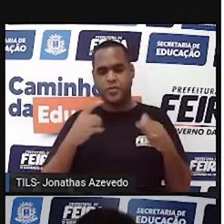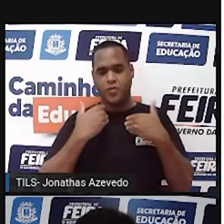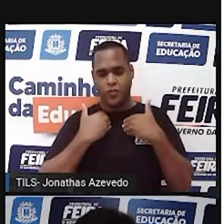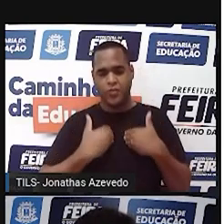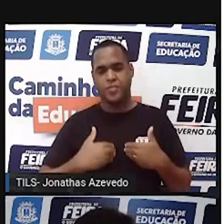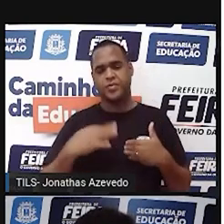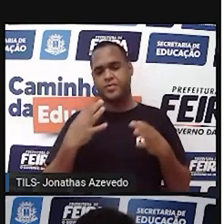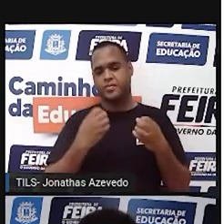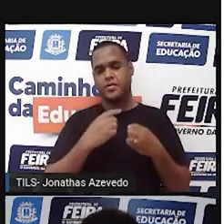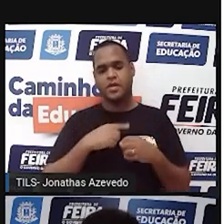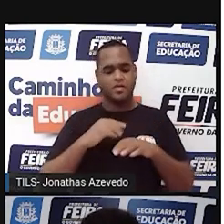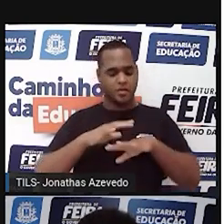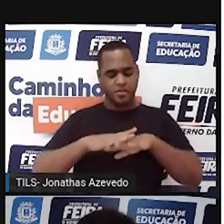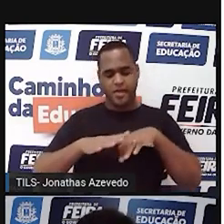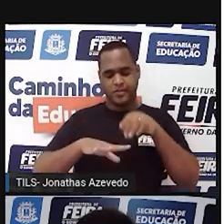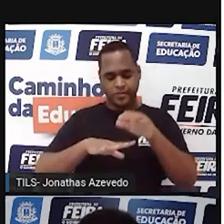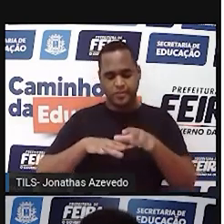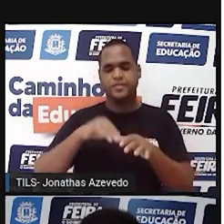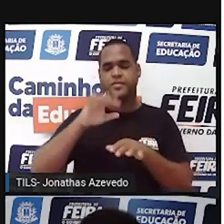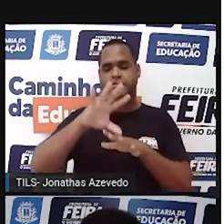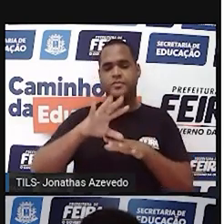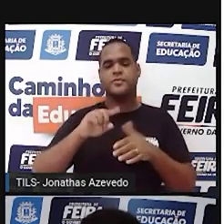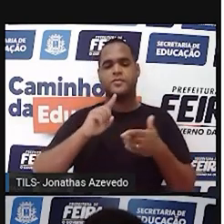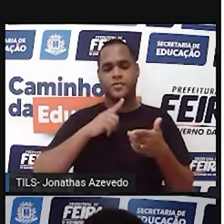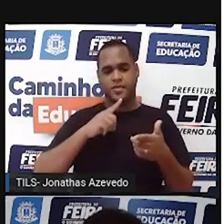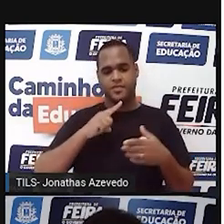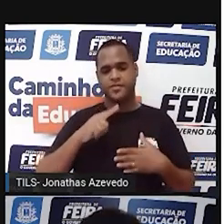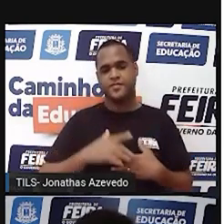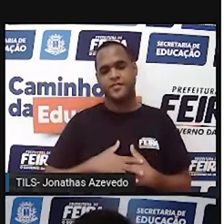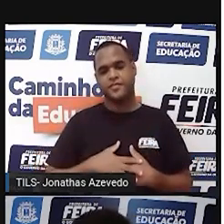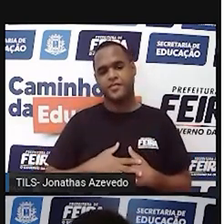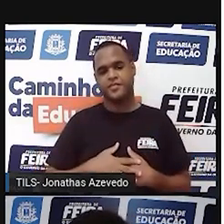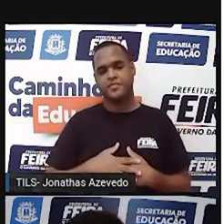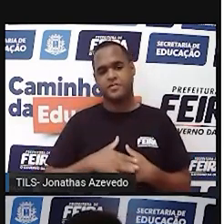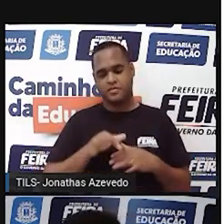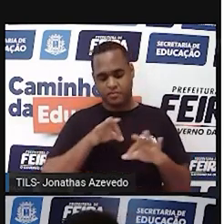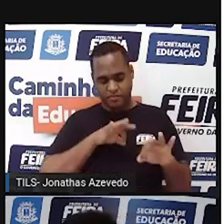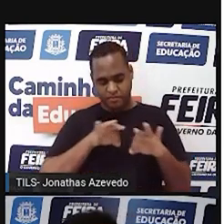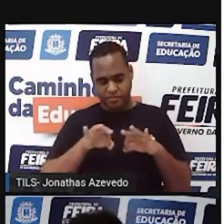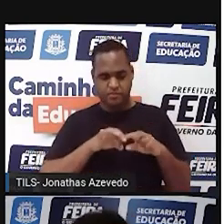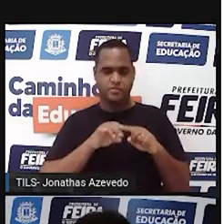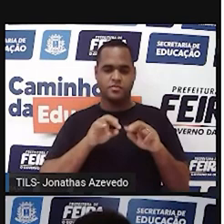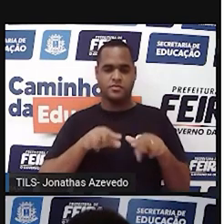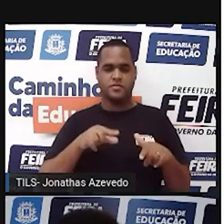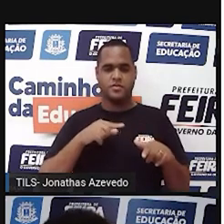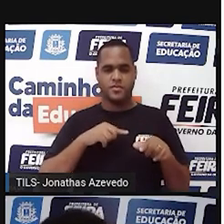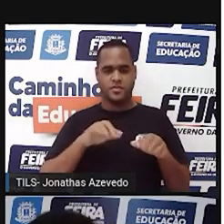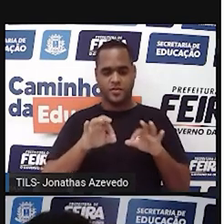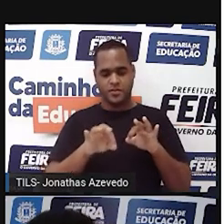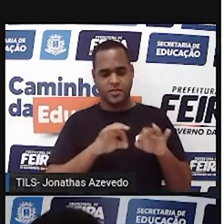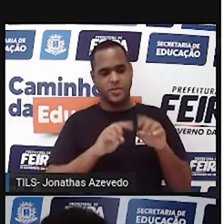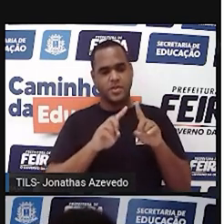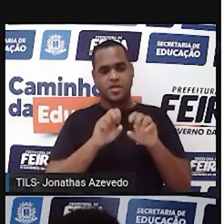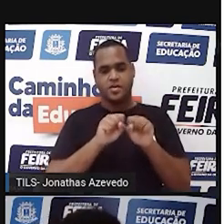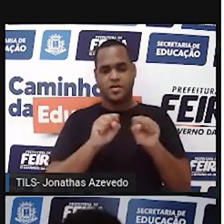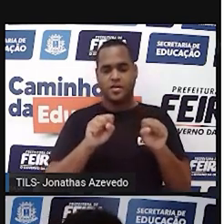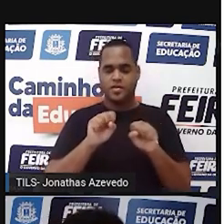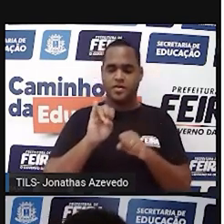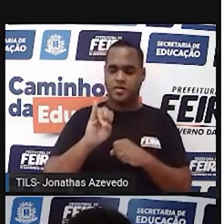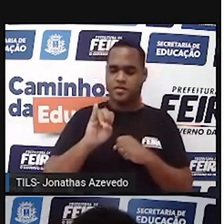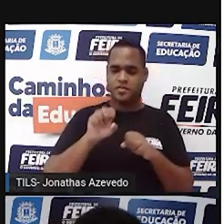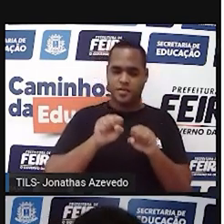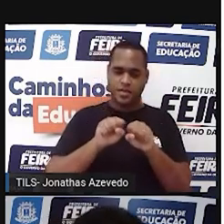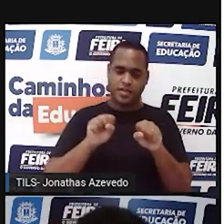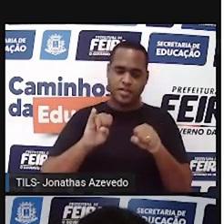corpo, por exemplo, o palmo, né? E aí, para organizar isso, veio o Sistema Internacional de